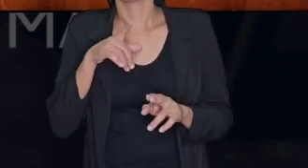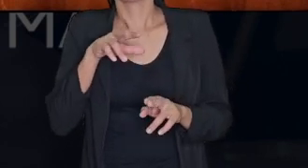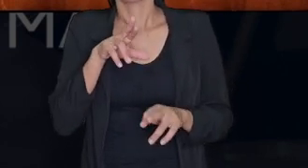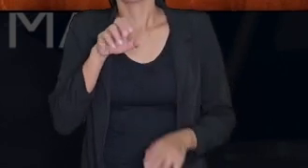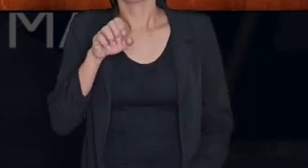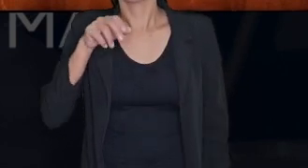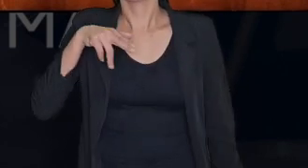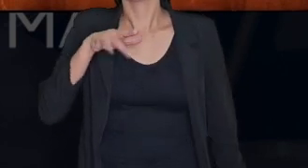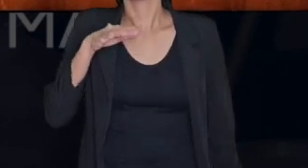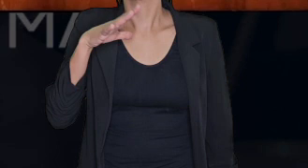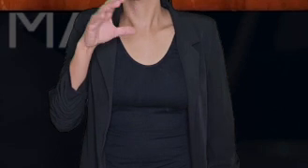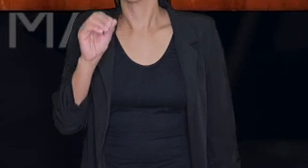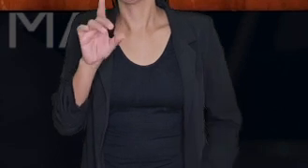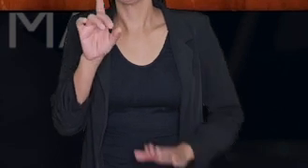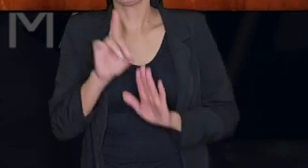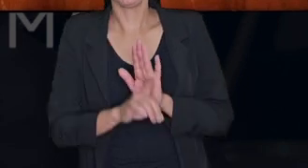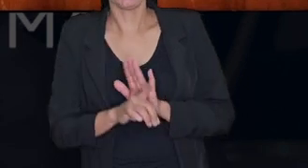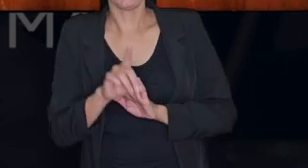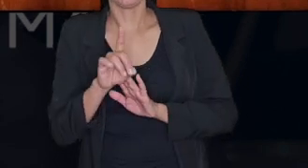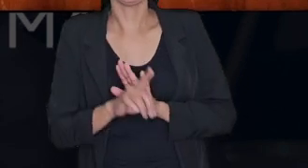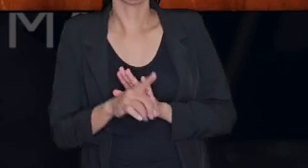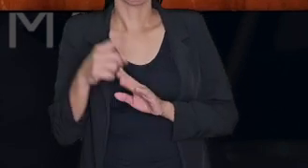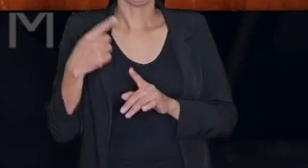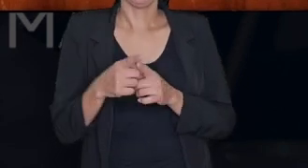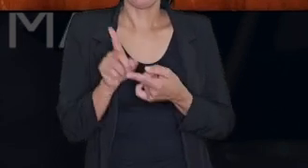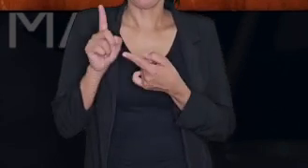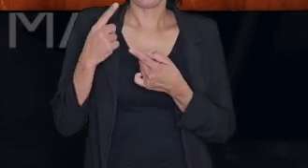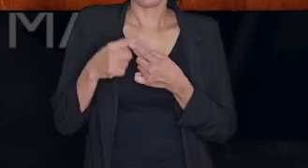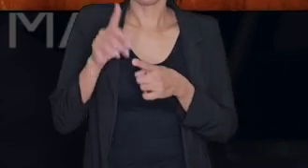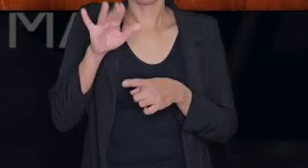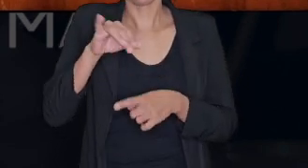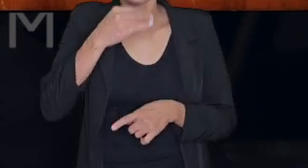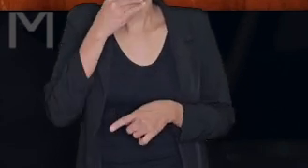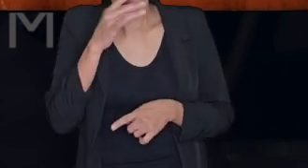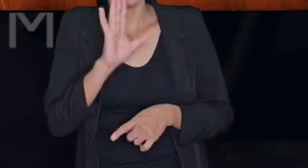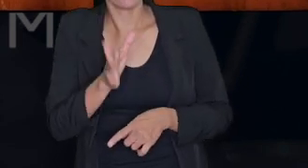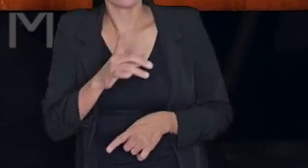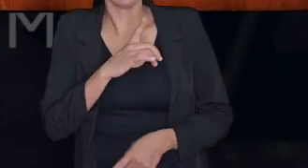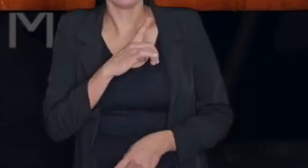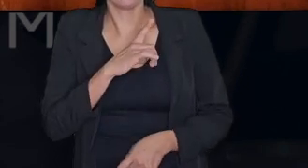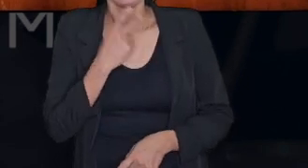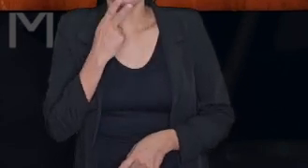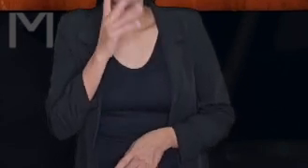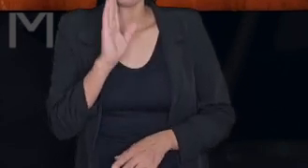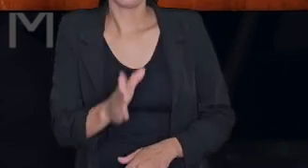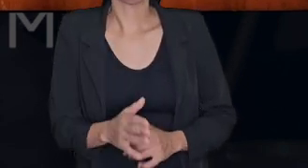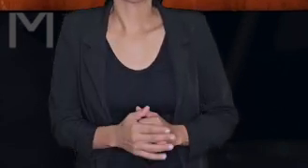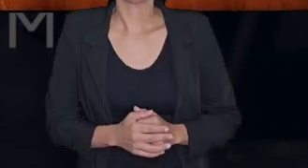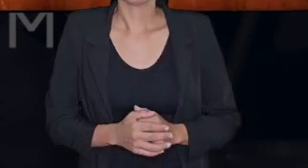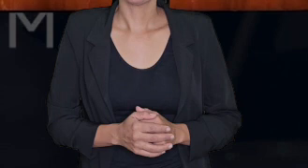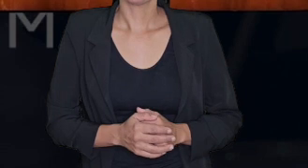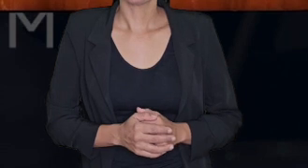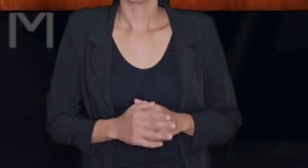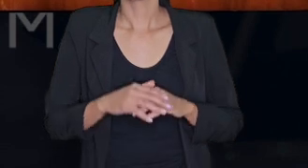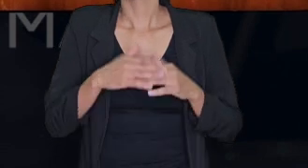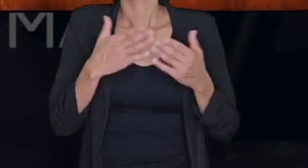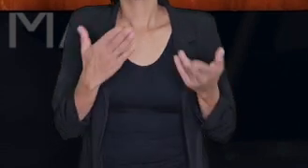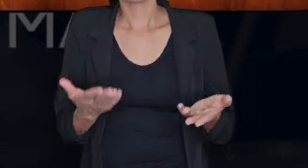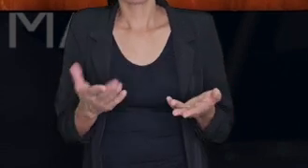dessa questão referente à renúncia ao direito concorrencial, porque a gente ontem já teve a oportunidade de